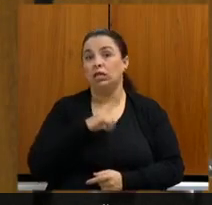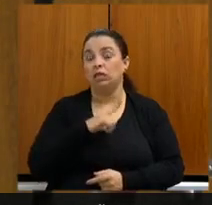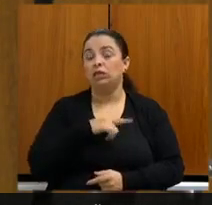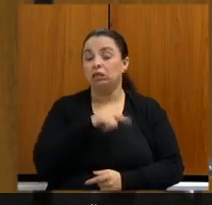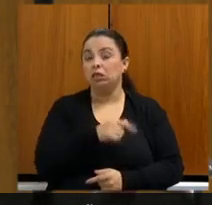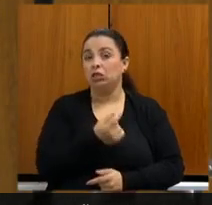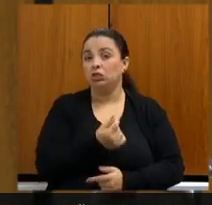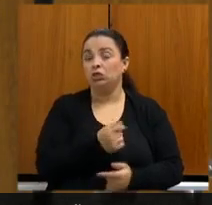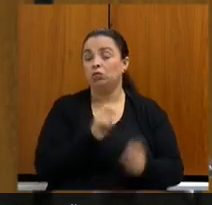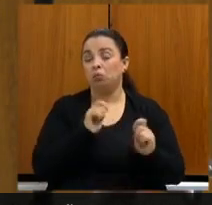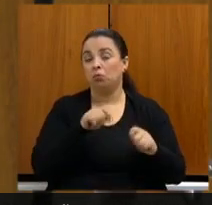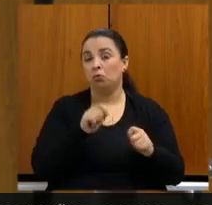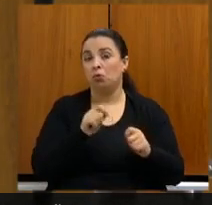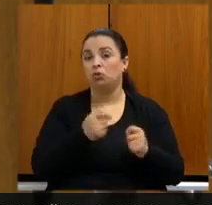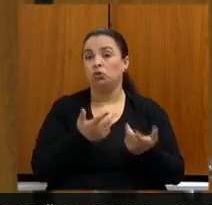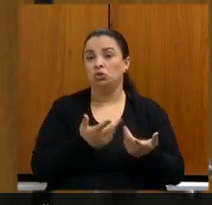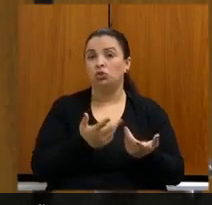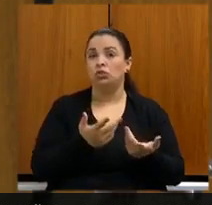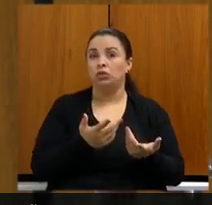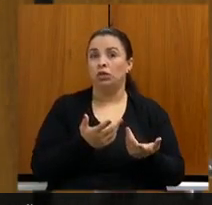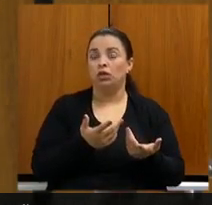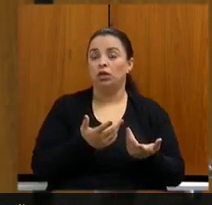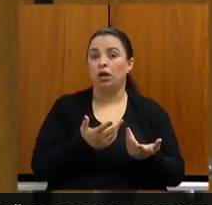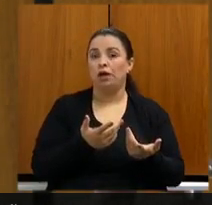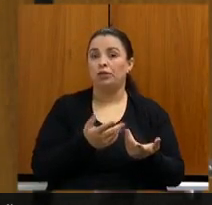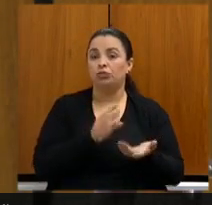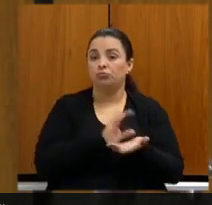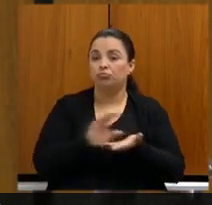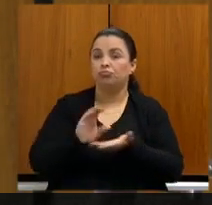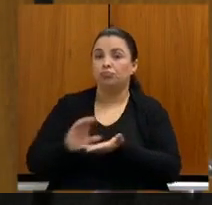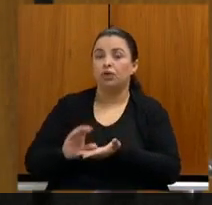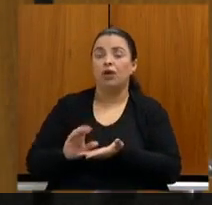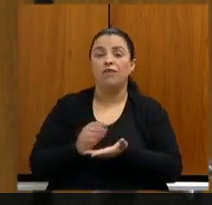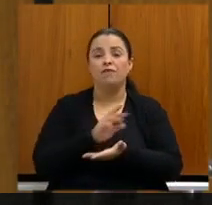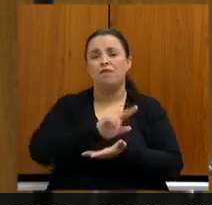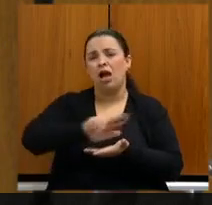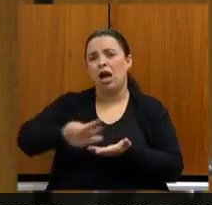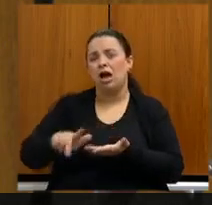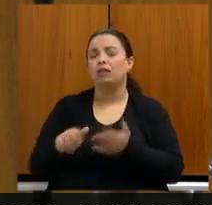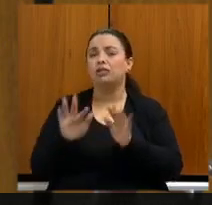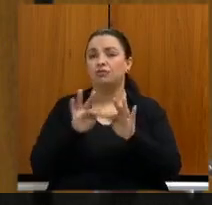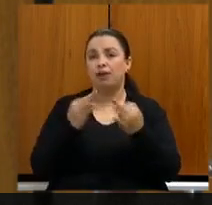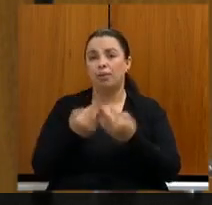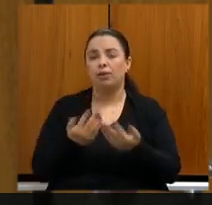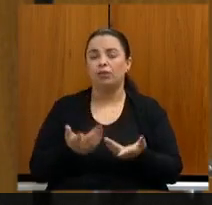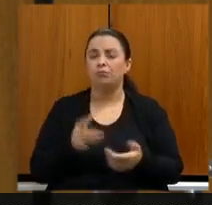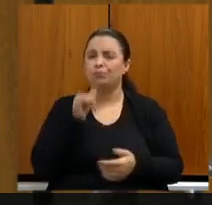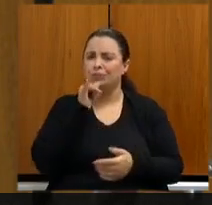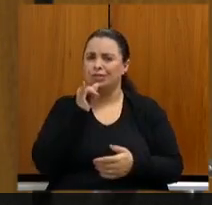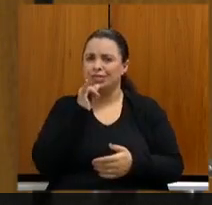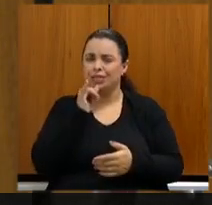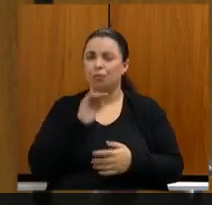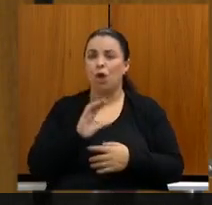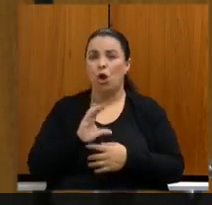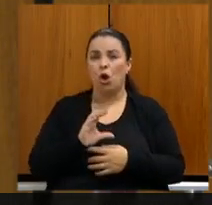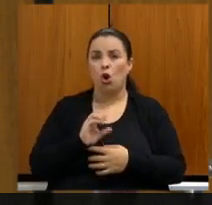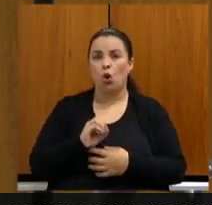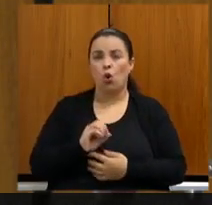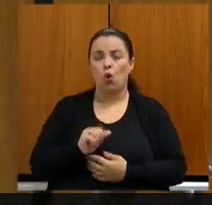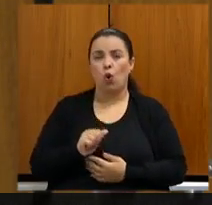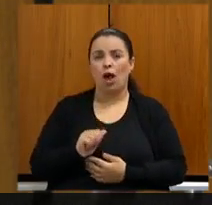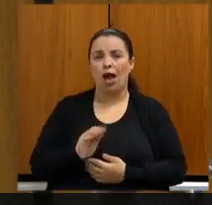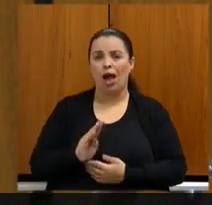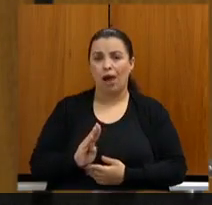poderia atender várias famílias a própria Cohab minas que vem sendo extremamente sucateada foi até ameaçada de ser fechada